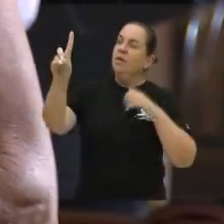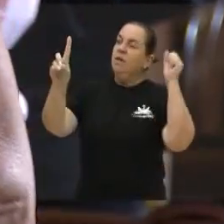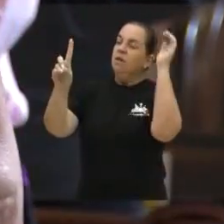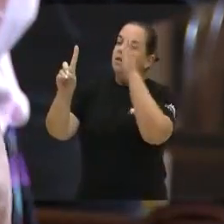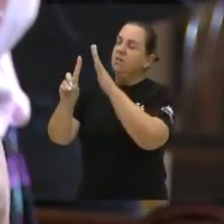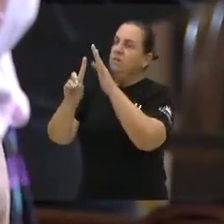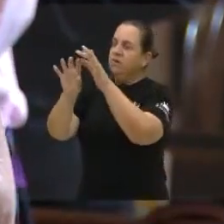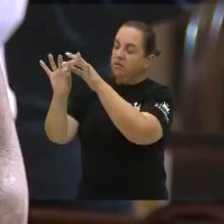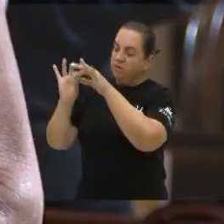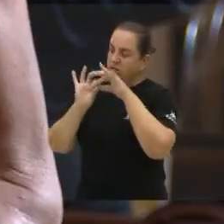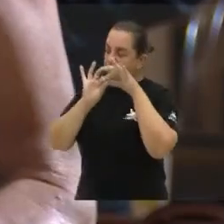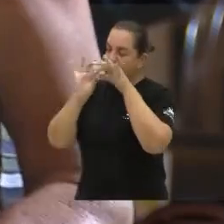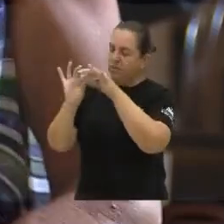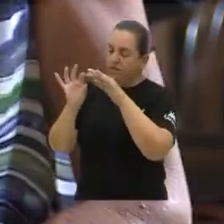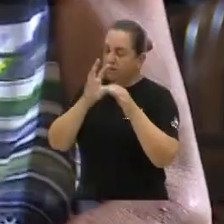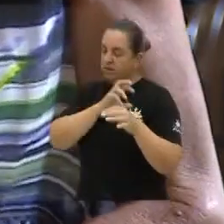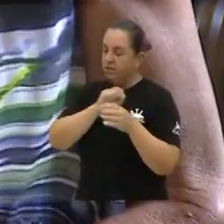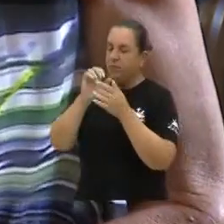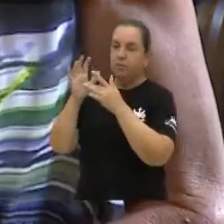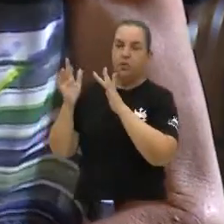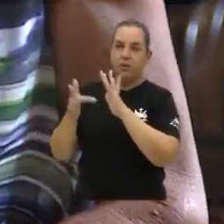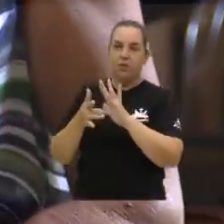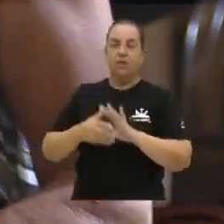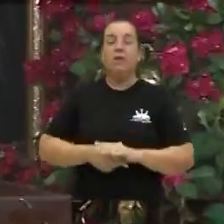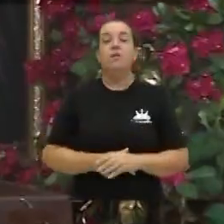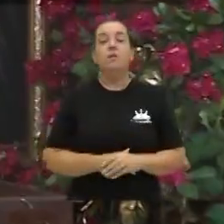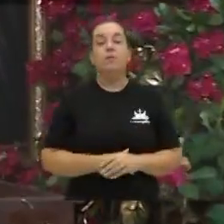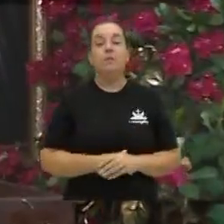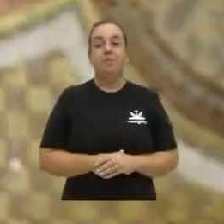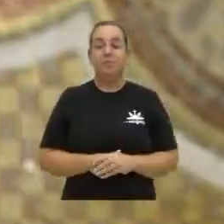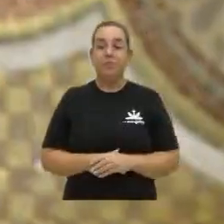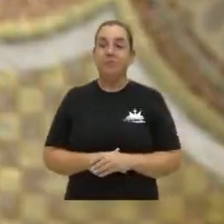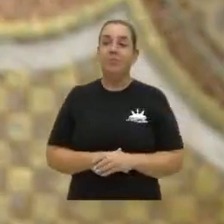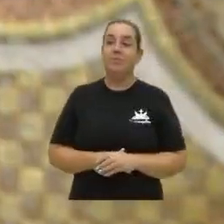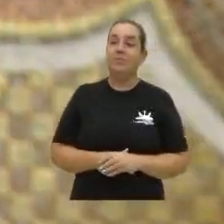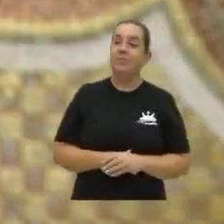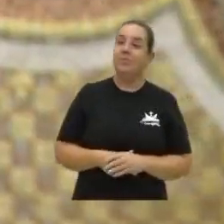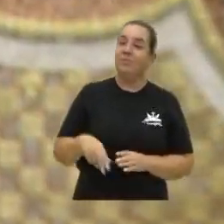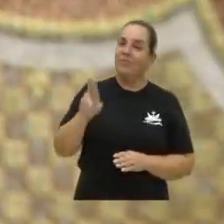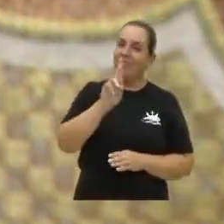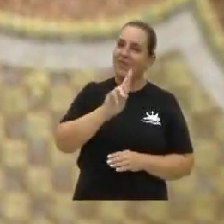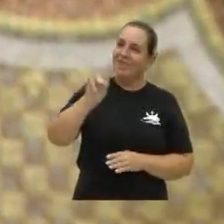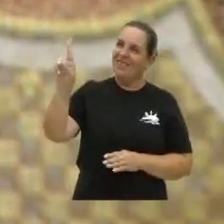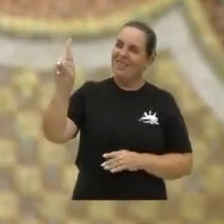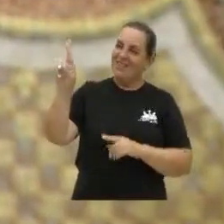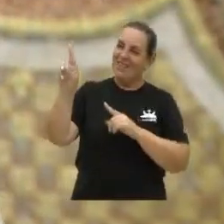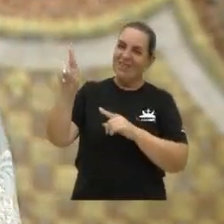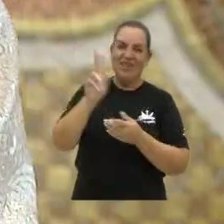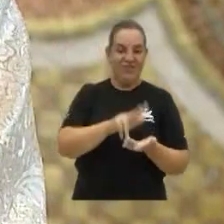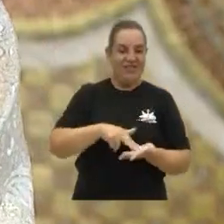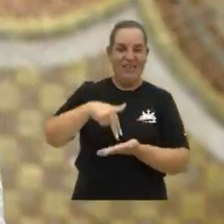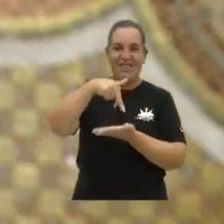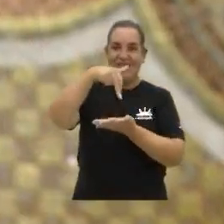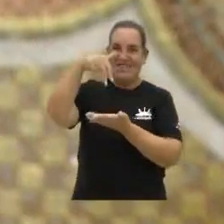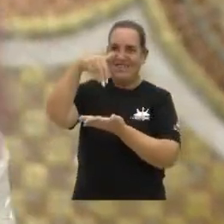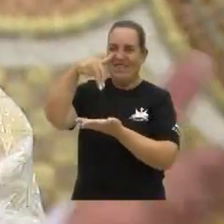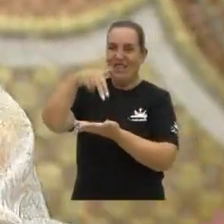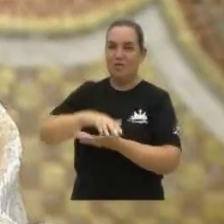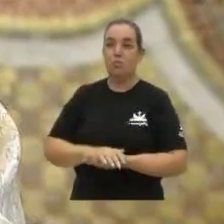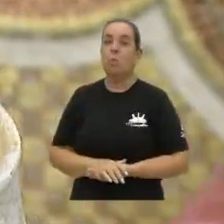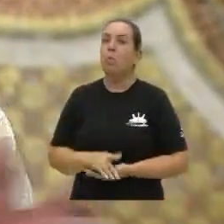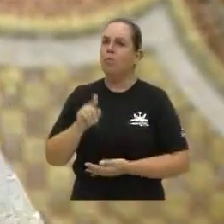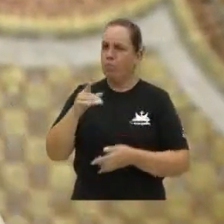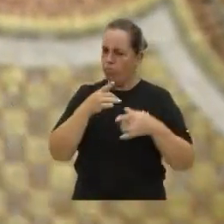Bendito seja Deus que nos reuniu no amor de Cristo. O Senhor está ressuscitado e a